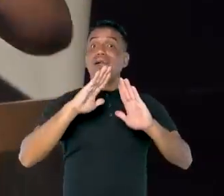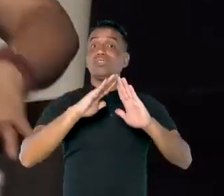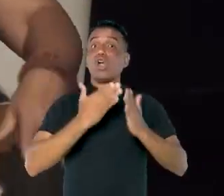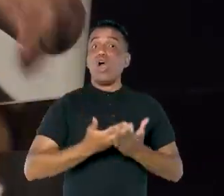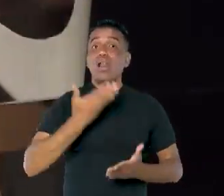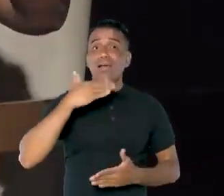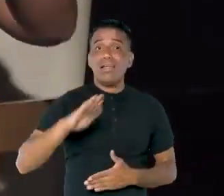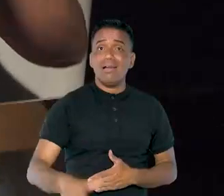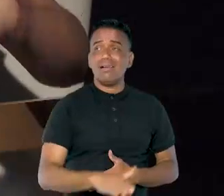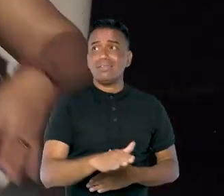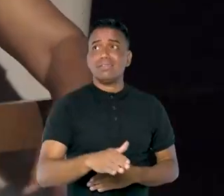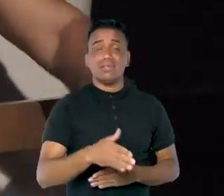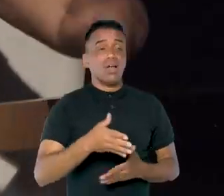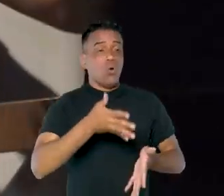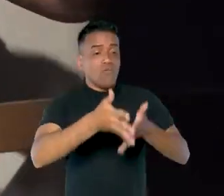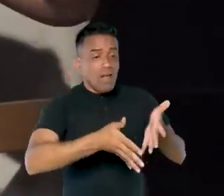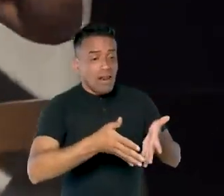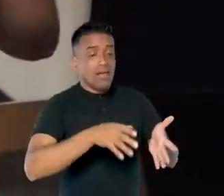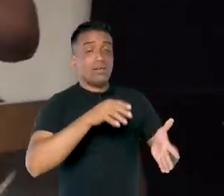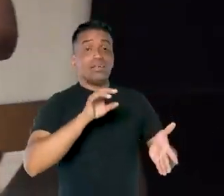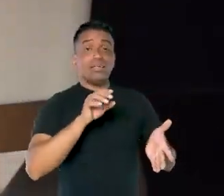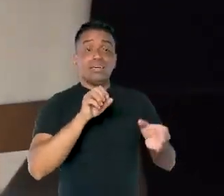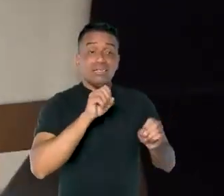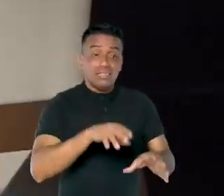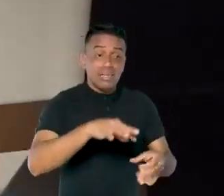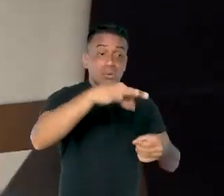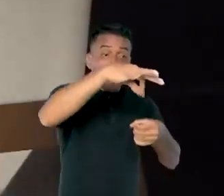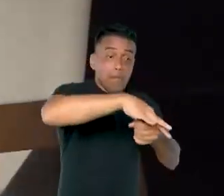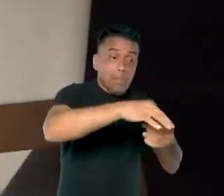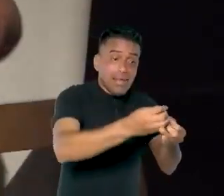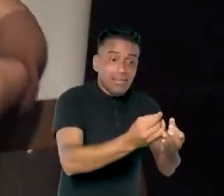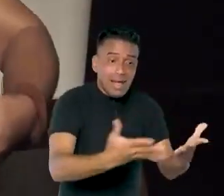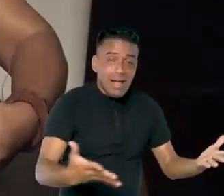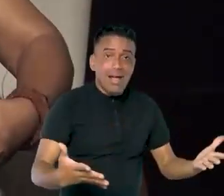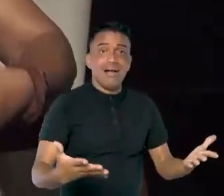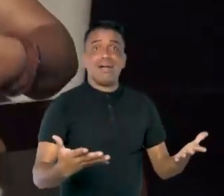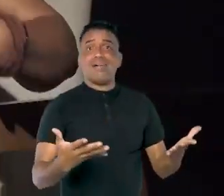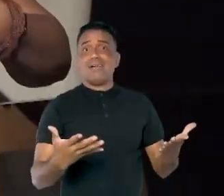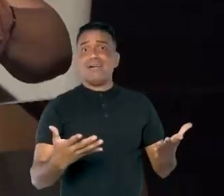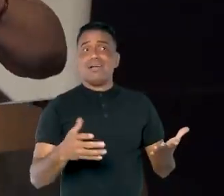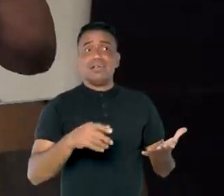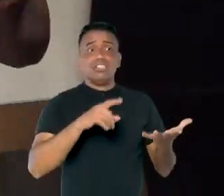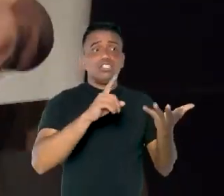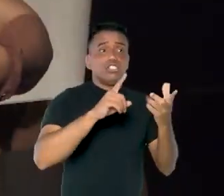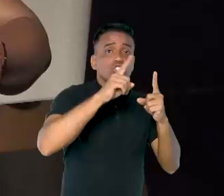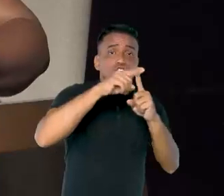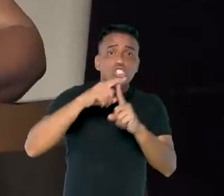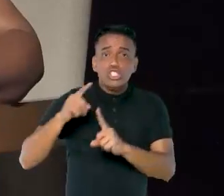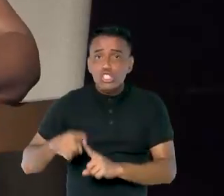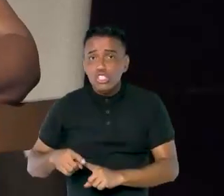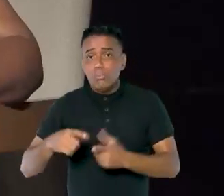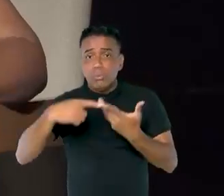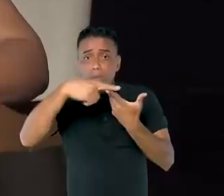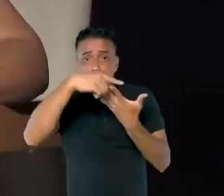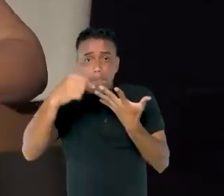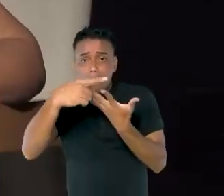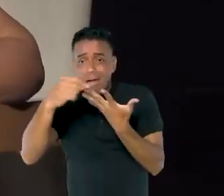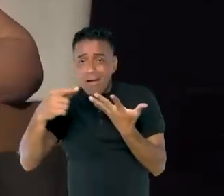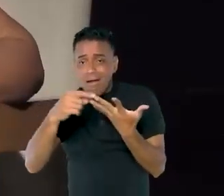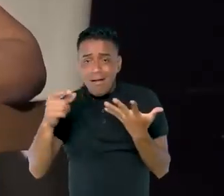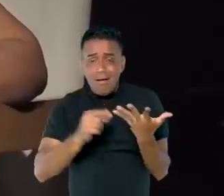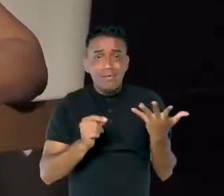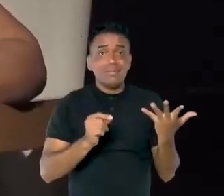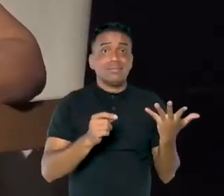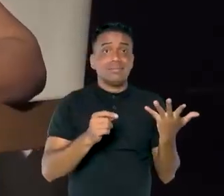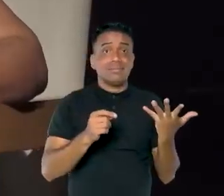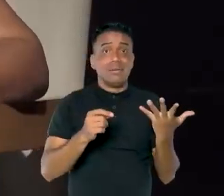falando, ensinando a plantar, ensinando o nome das manivas, ensinando todo lugar, né? Porque a escola já foi implementada na